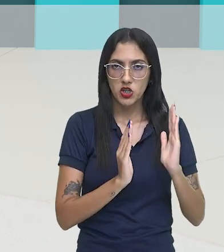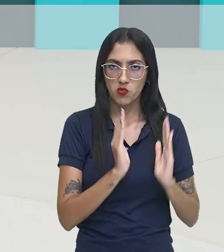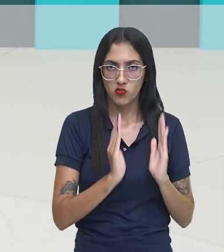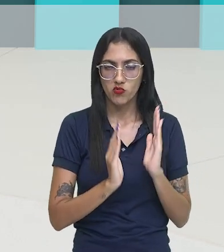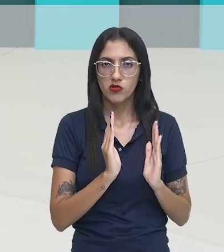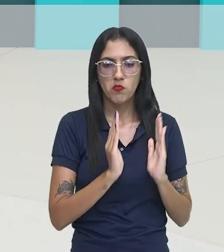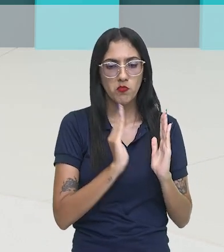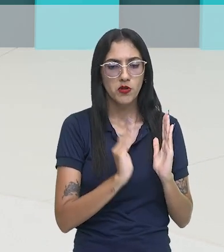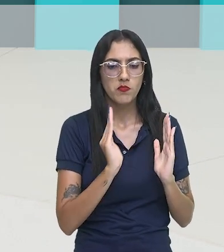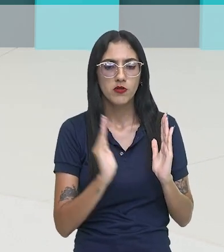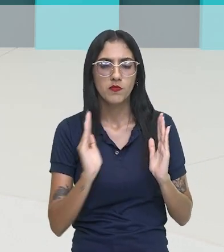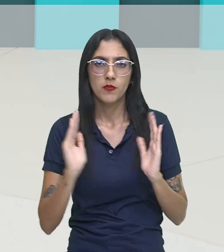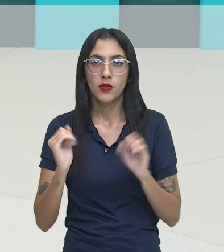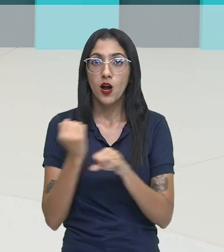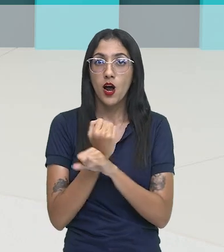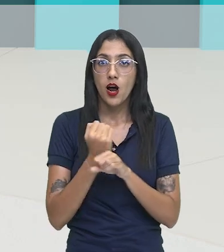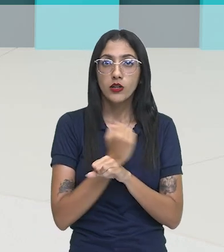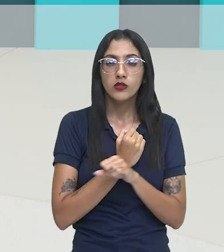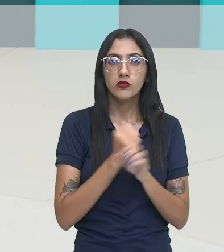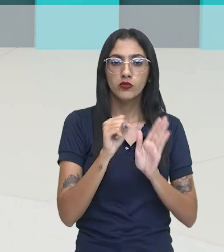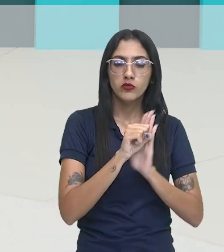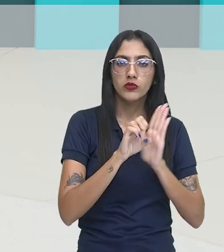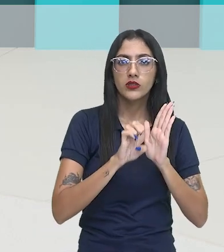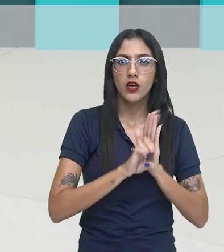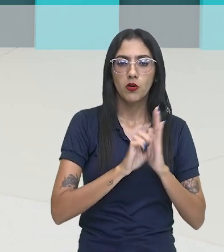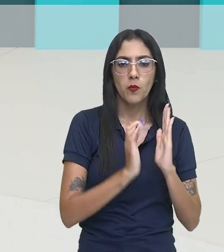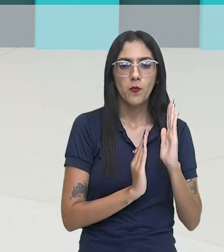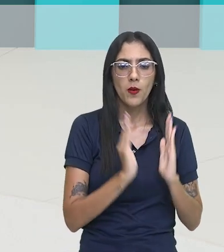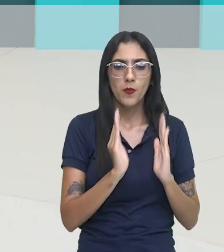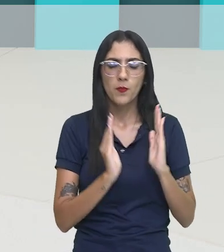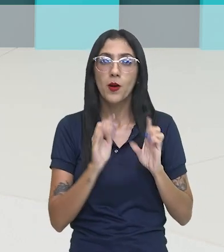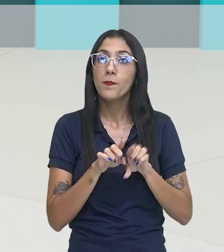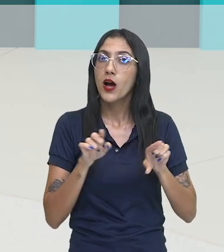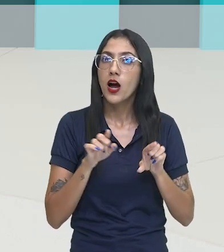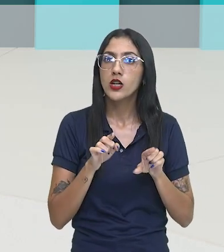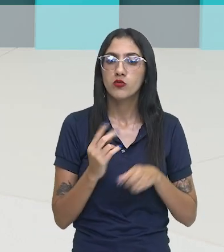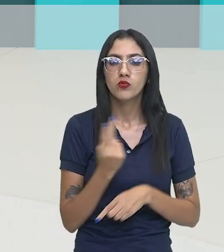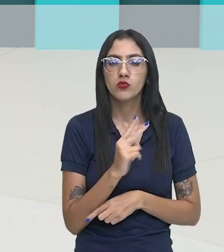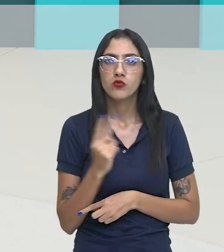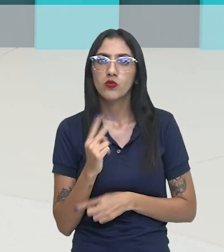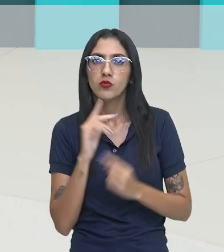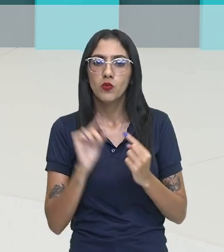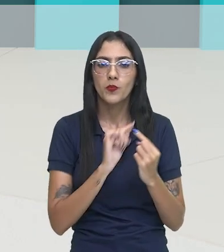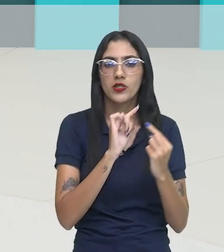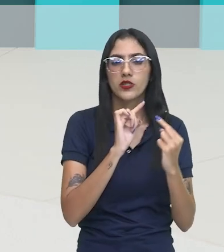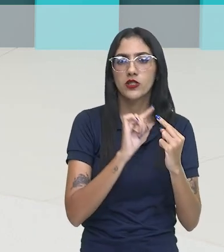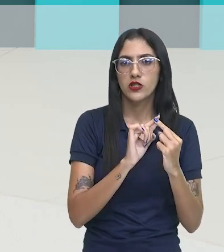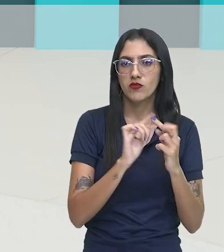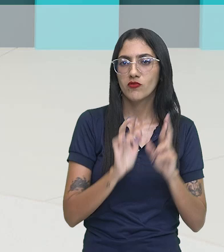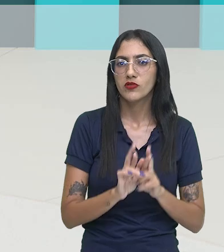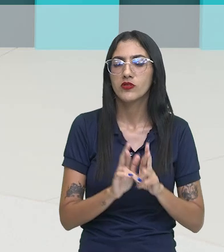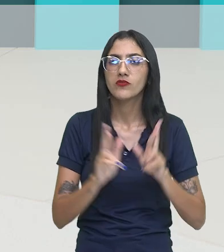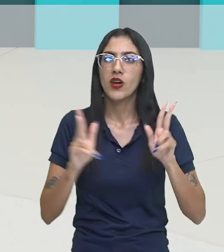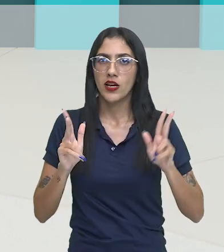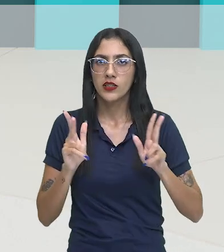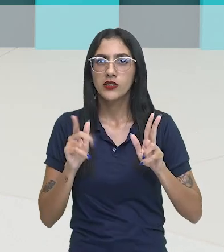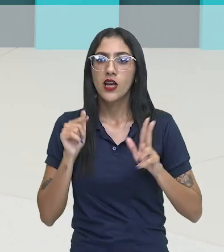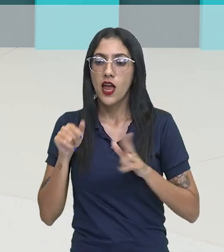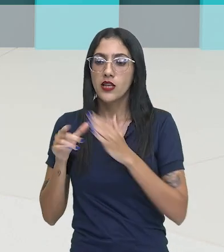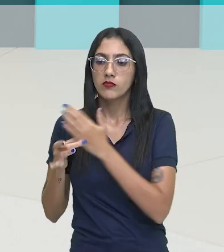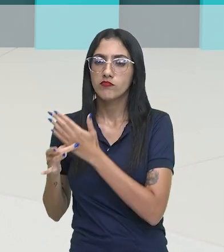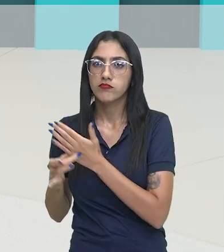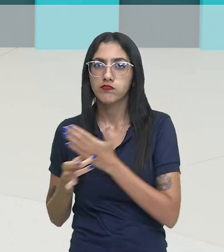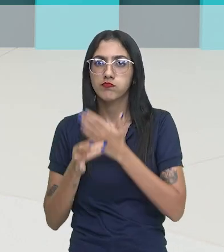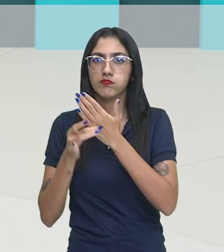né, de tempo, mas eles têm intenções diferentes. O artista realista, ele traz para as suas obras